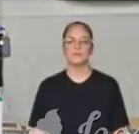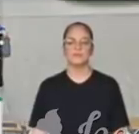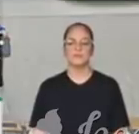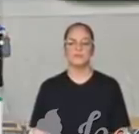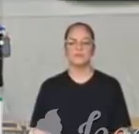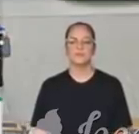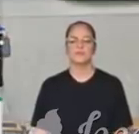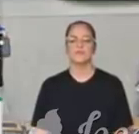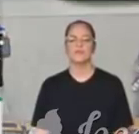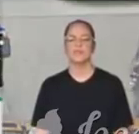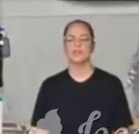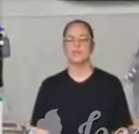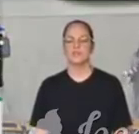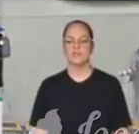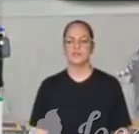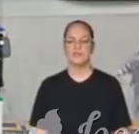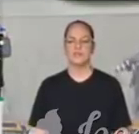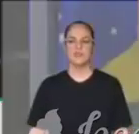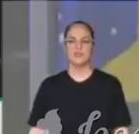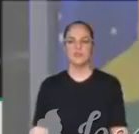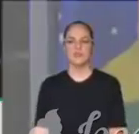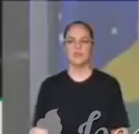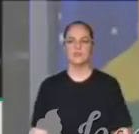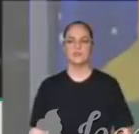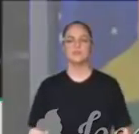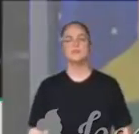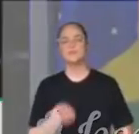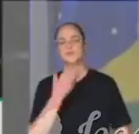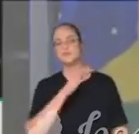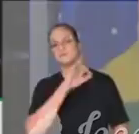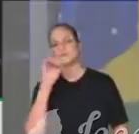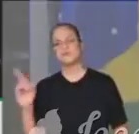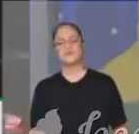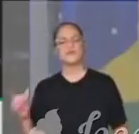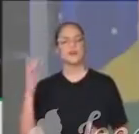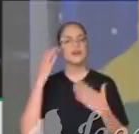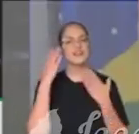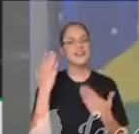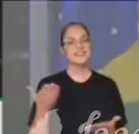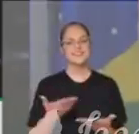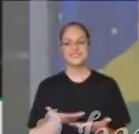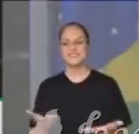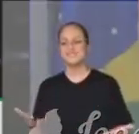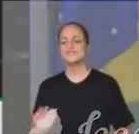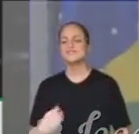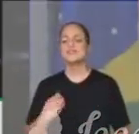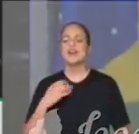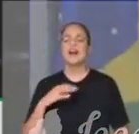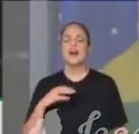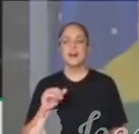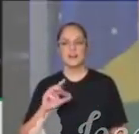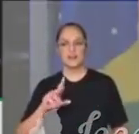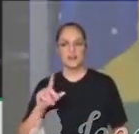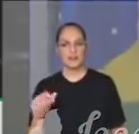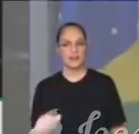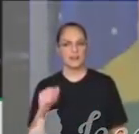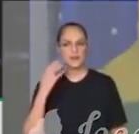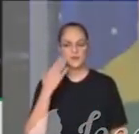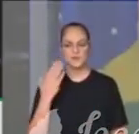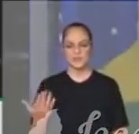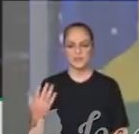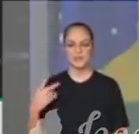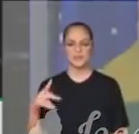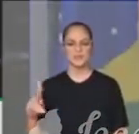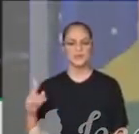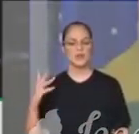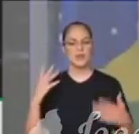Amigos, muito bom dia. Muito obrigado aos monarquistas aqui presentes. Carla, muito obrigado pela sua apresentação.